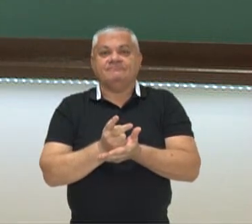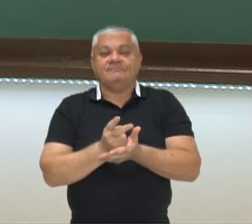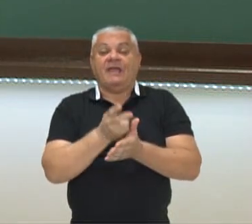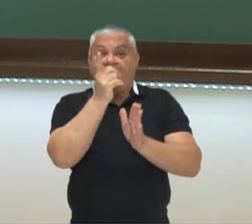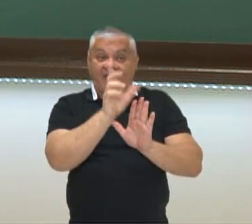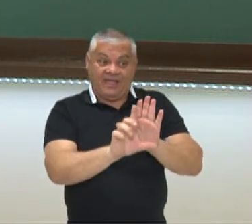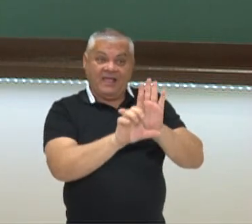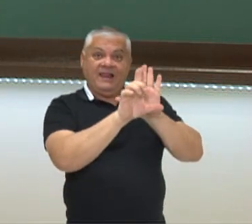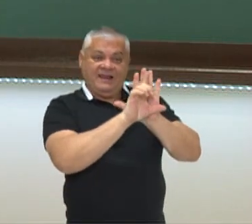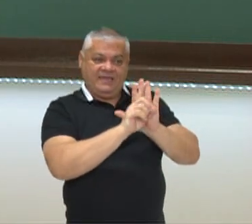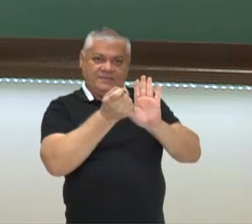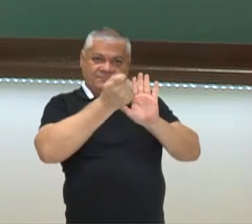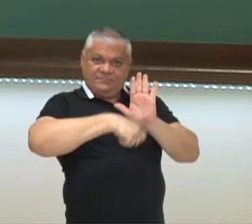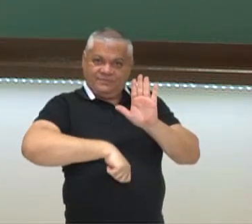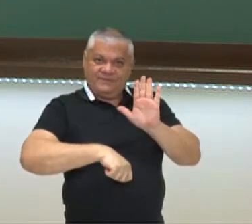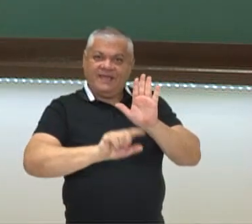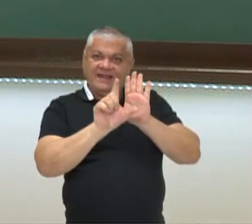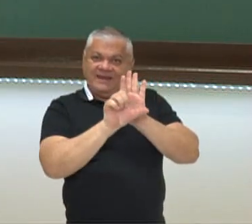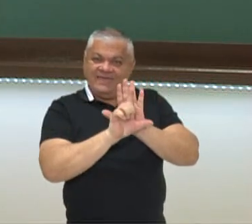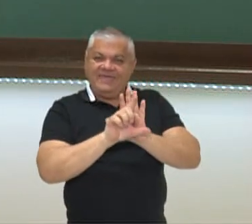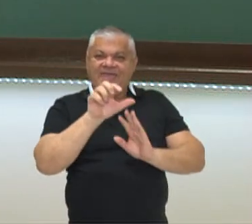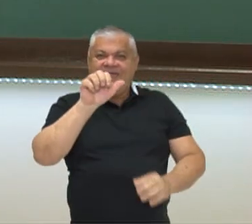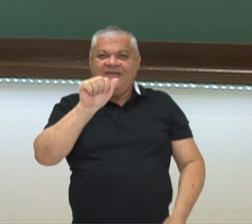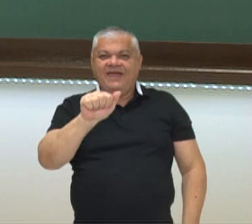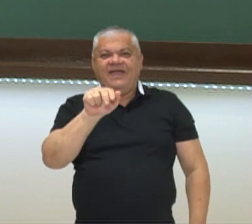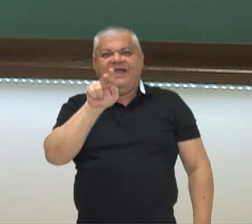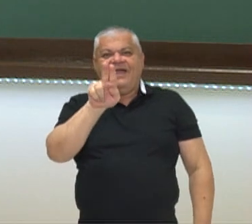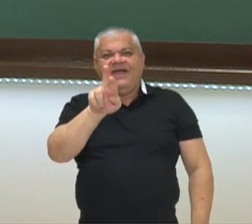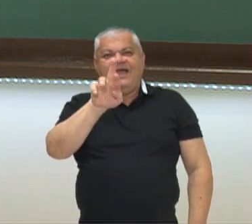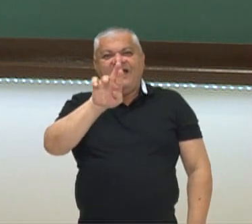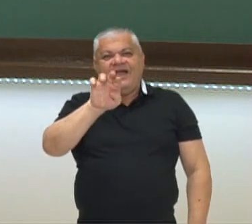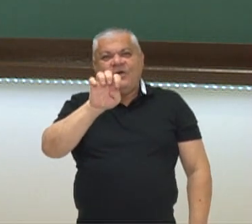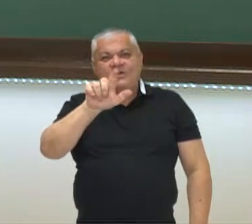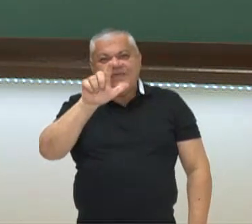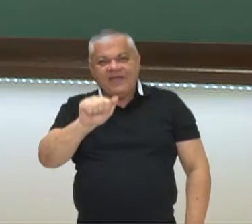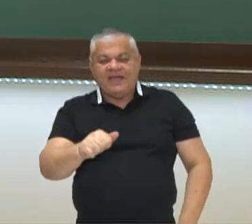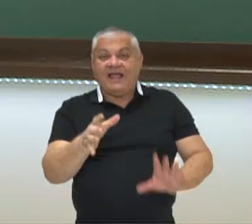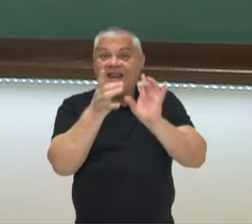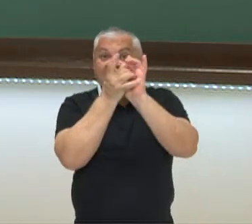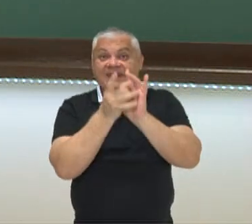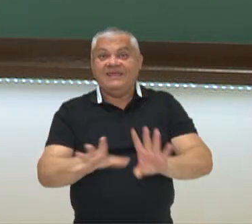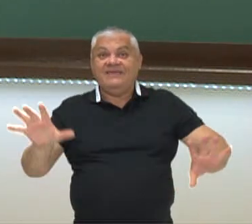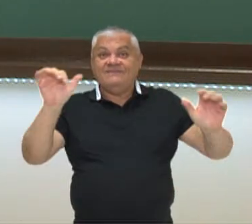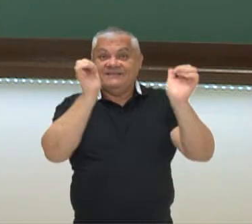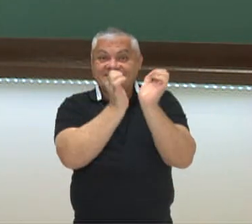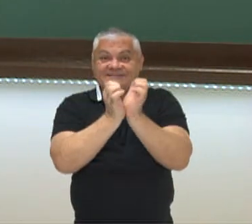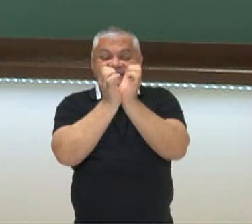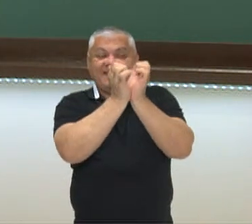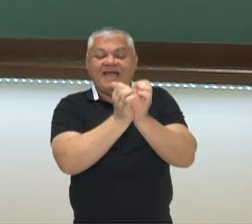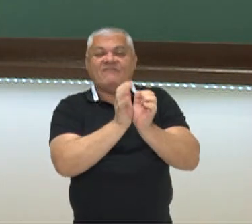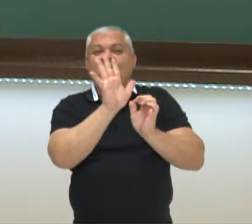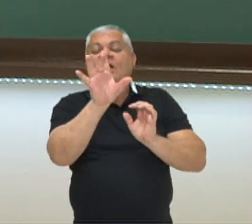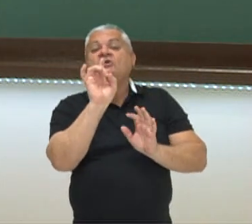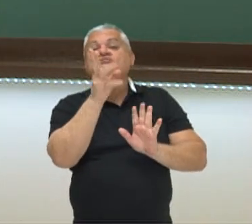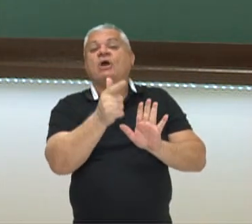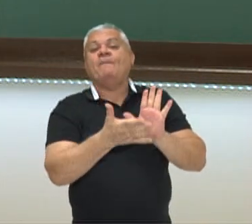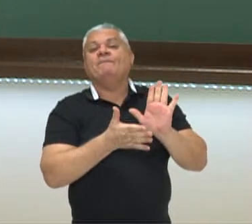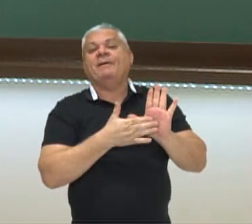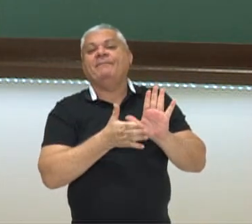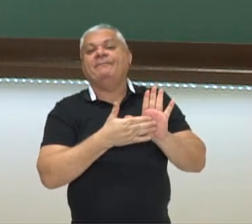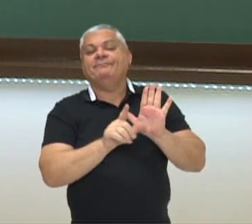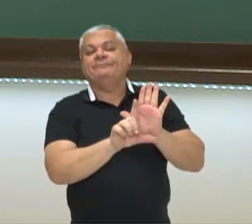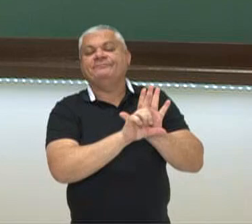Áurea, né, de maio de 1888, né, as práticas brasileiras ali, ao início do século XX, ali, ainda